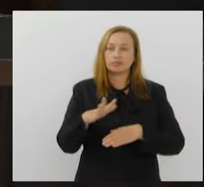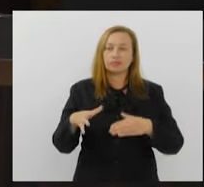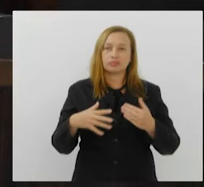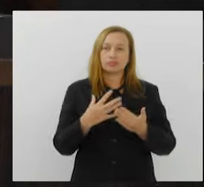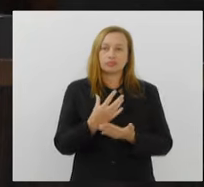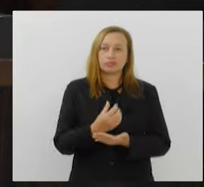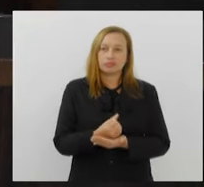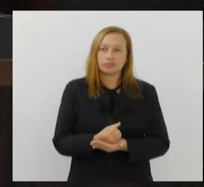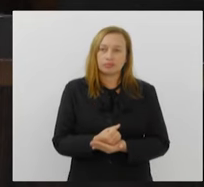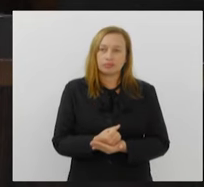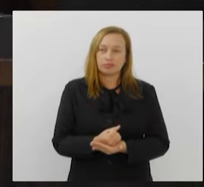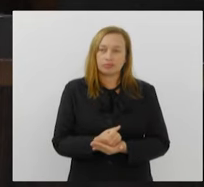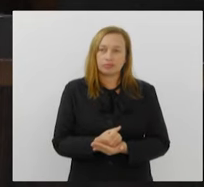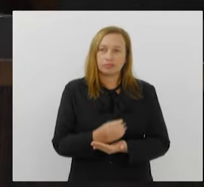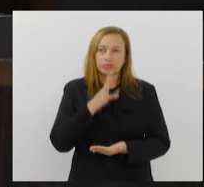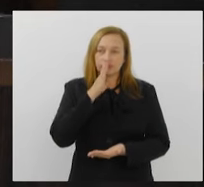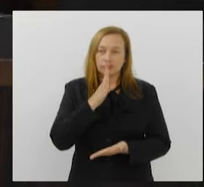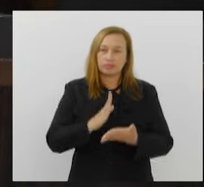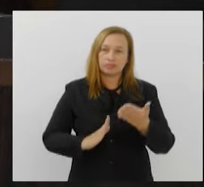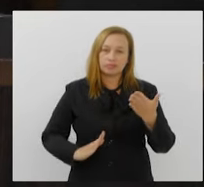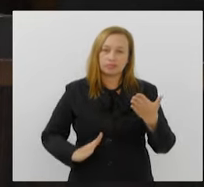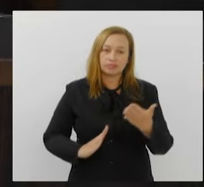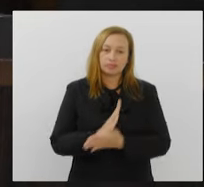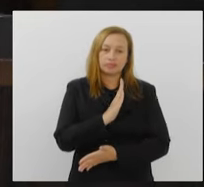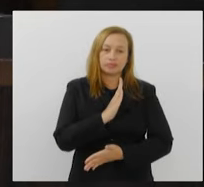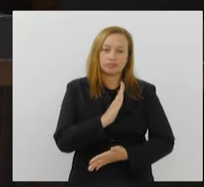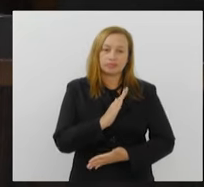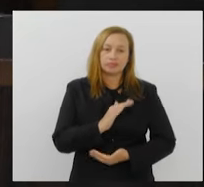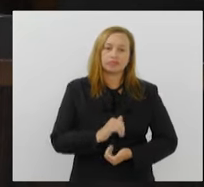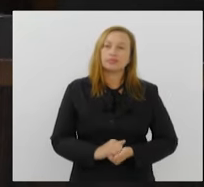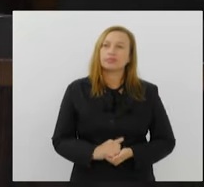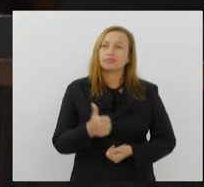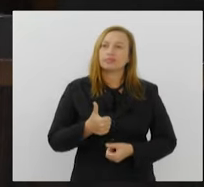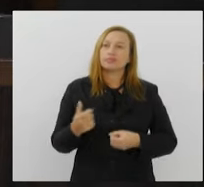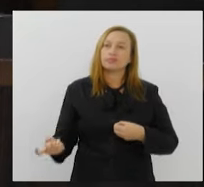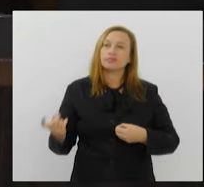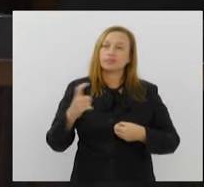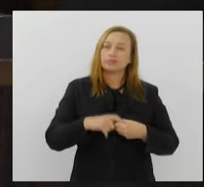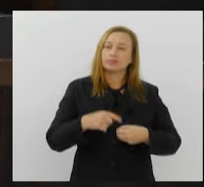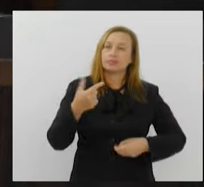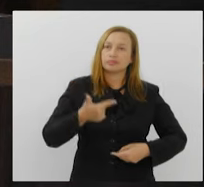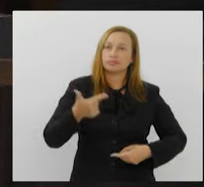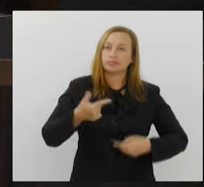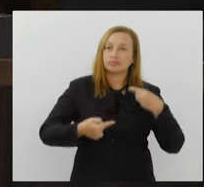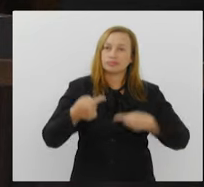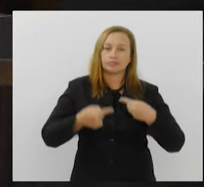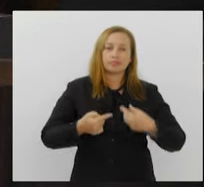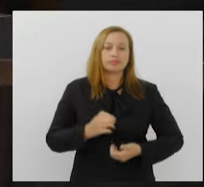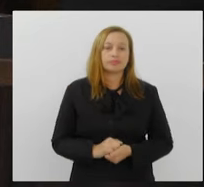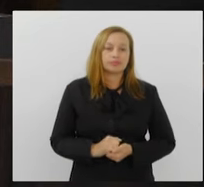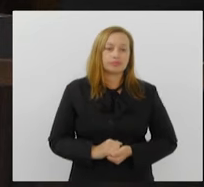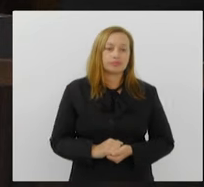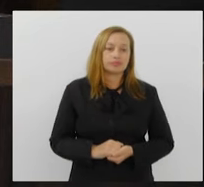votação. Aqueles que aprovam, permaneçam como estão. Aprovado em primeira e retorna em segunda discussão.